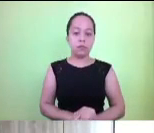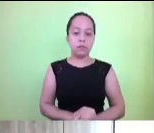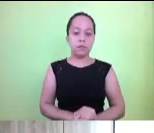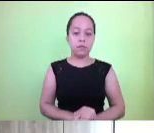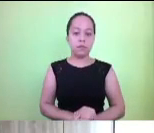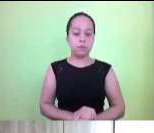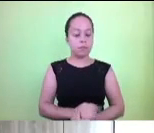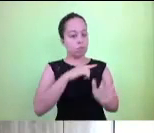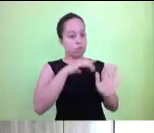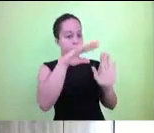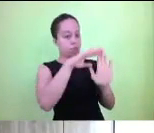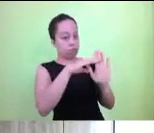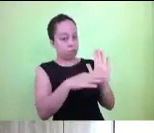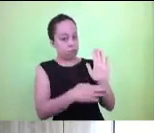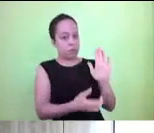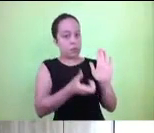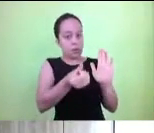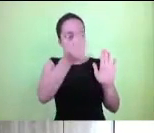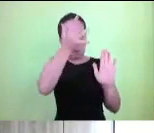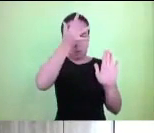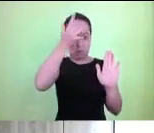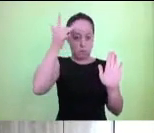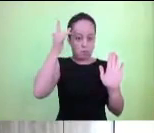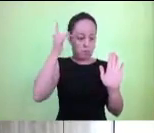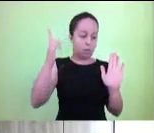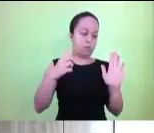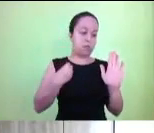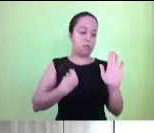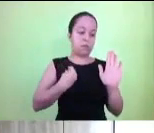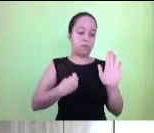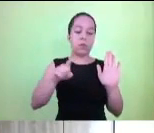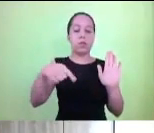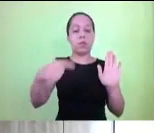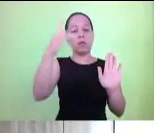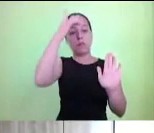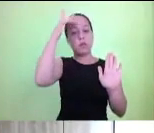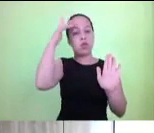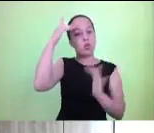Listagem com 6 classificados e, na sequência, o suplente.